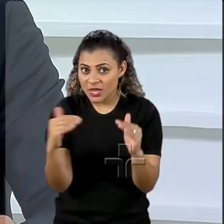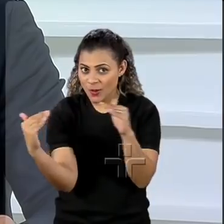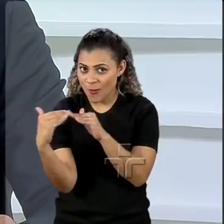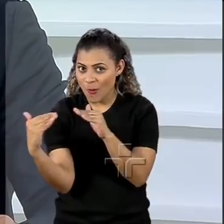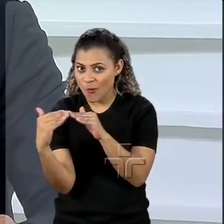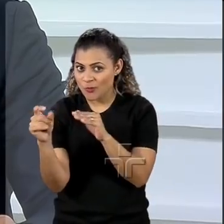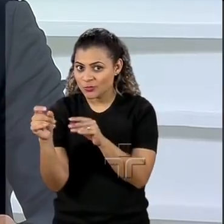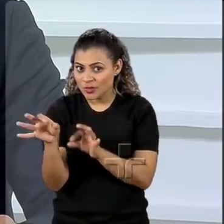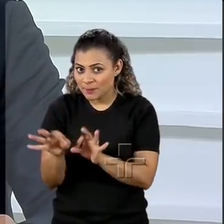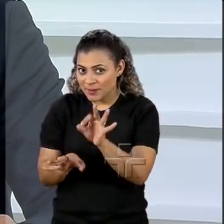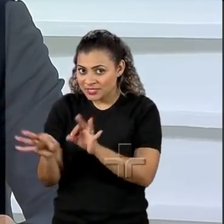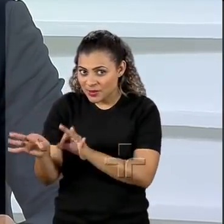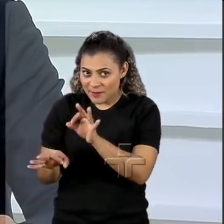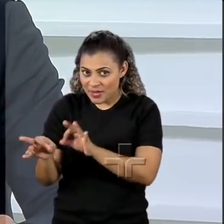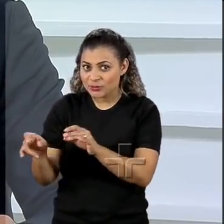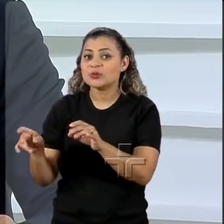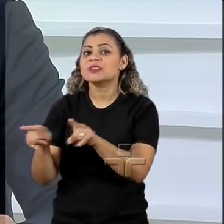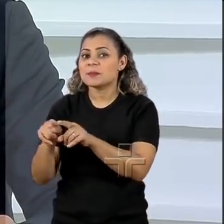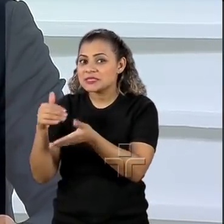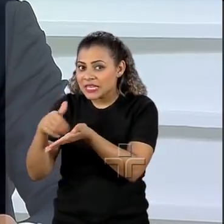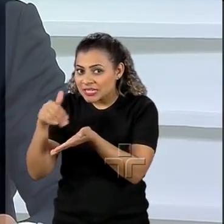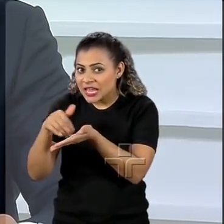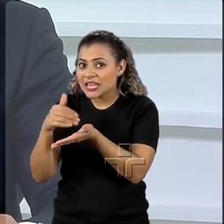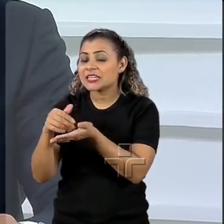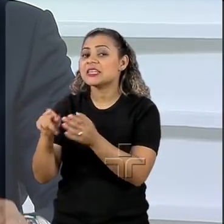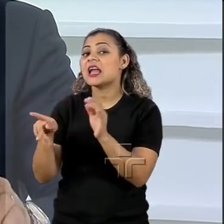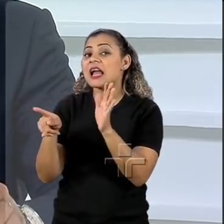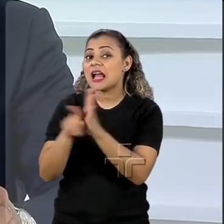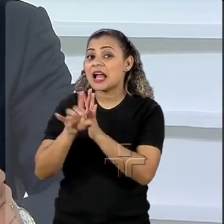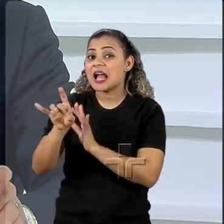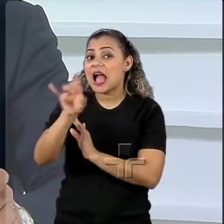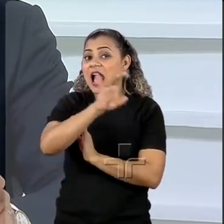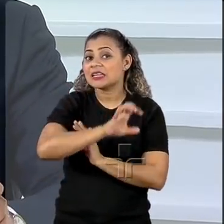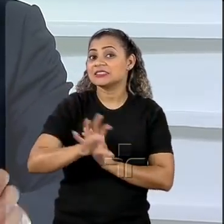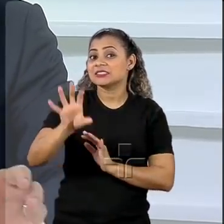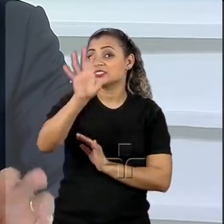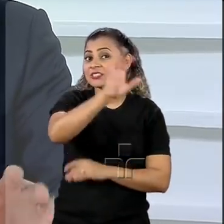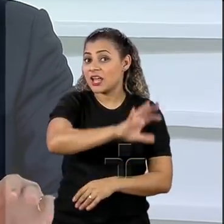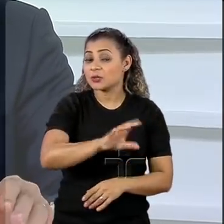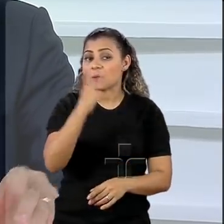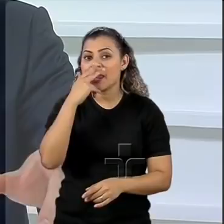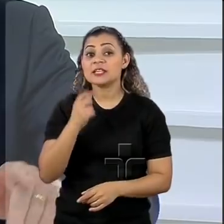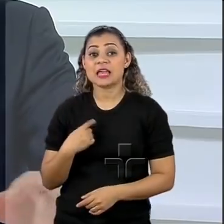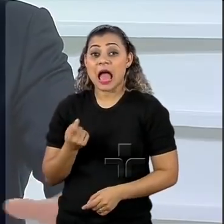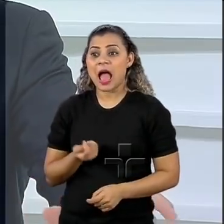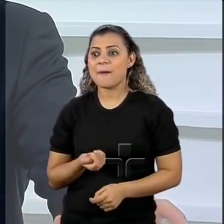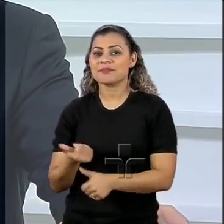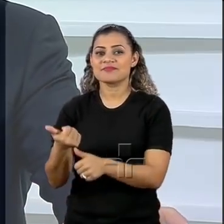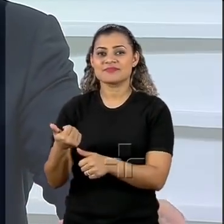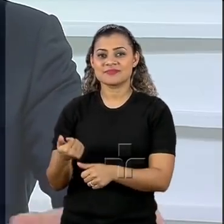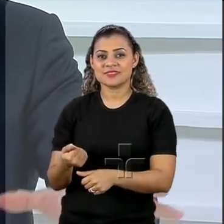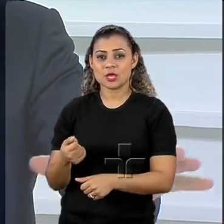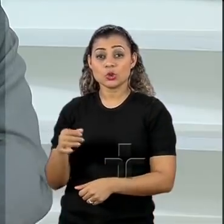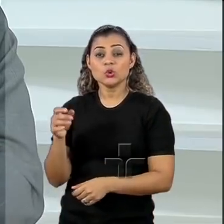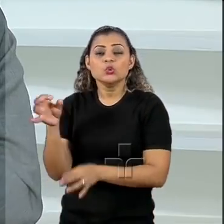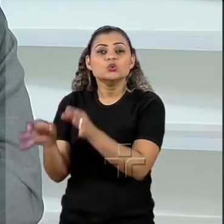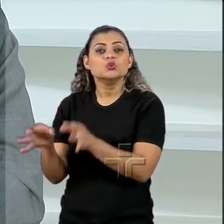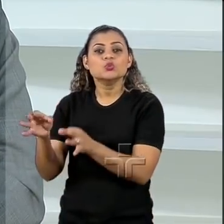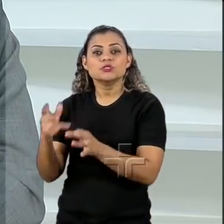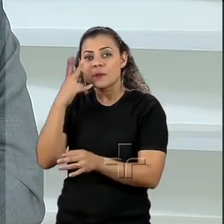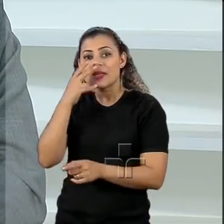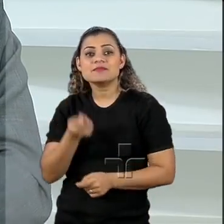Ministério do Planejamento e das secretarias de planejamento dos estados, porque isso é uma forma de dar uma espécie de aumento, entre aspas, ao juiz. Por isso ele que